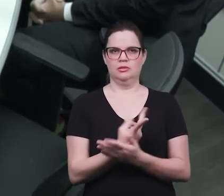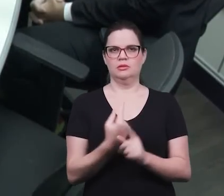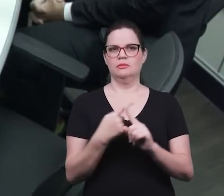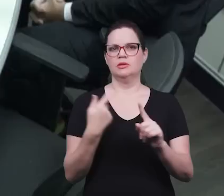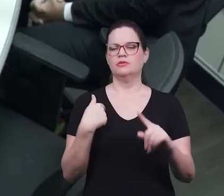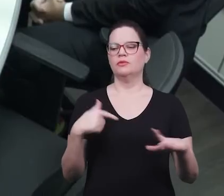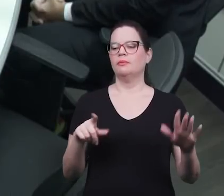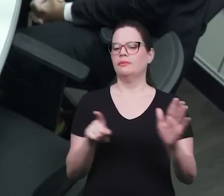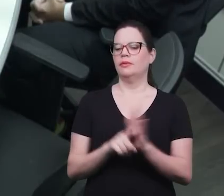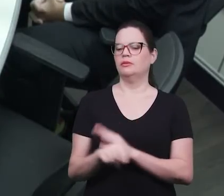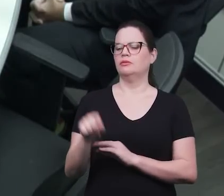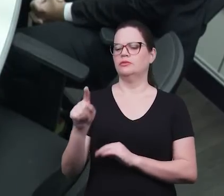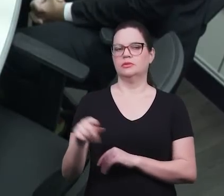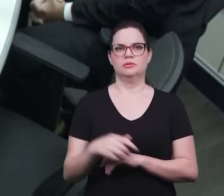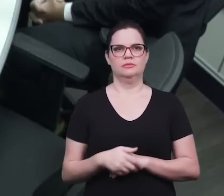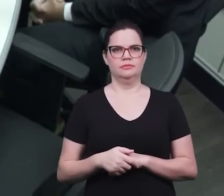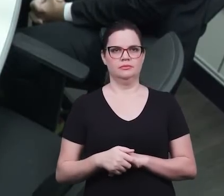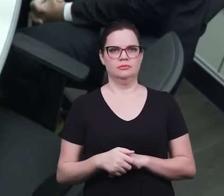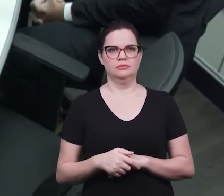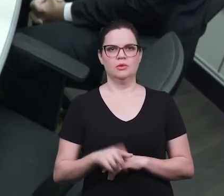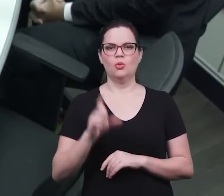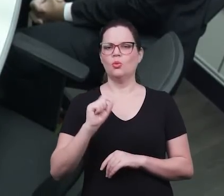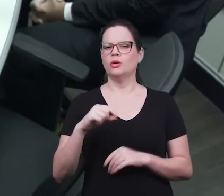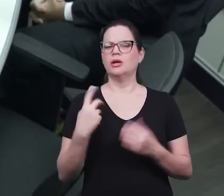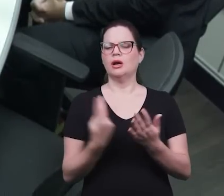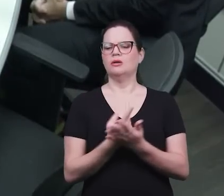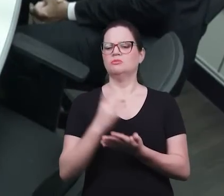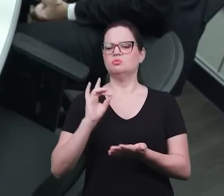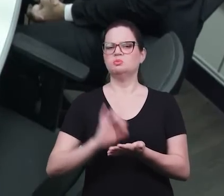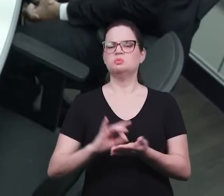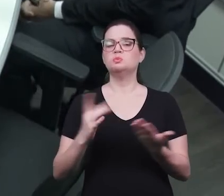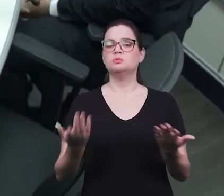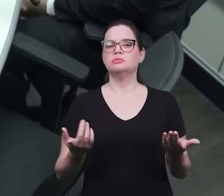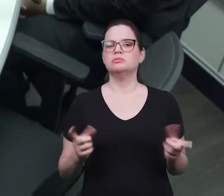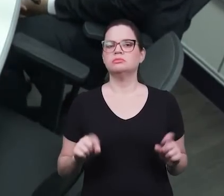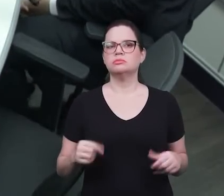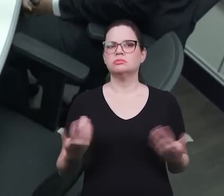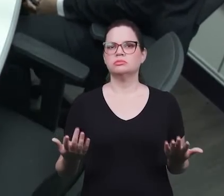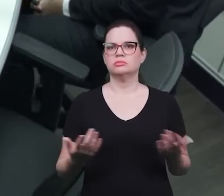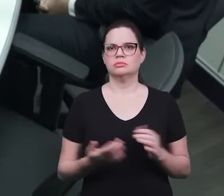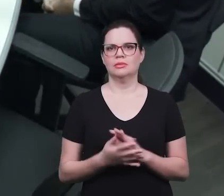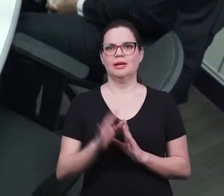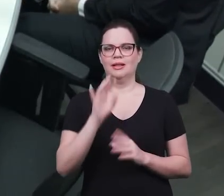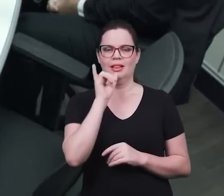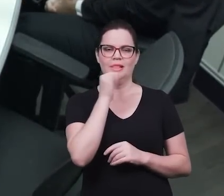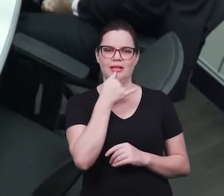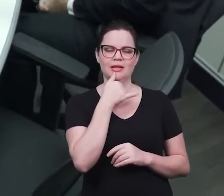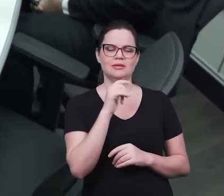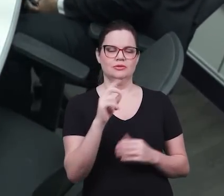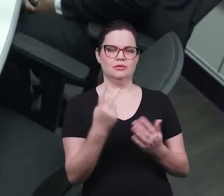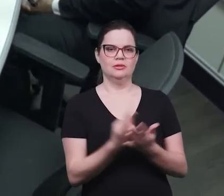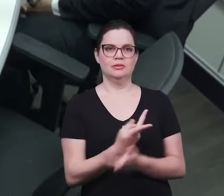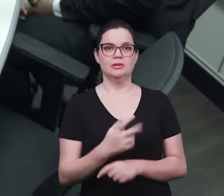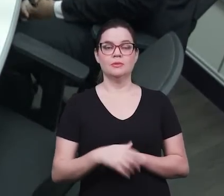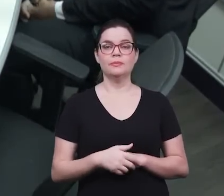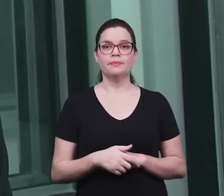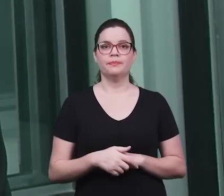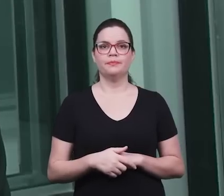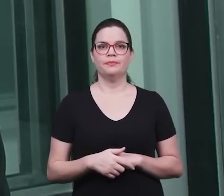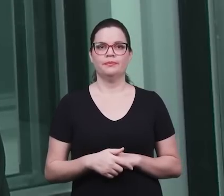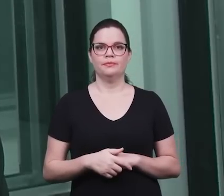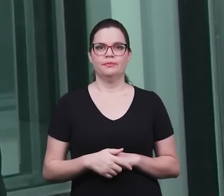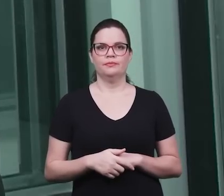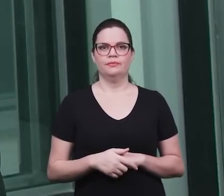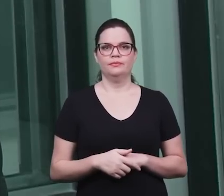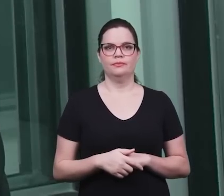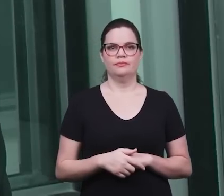pergunta que eu te faço é o que de fato aconteceu? Bom, lamentável a situação, né? Isso aí é